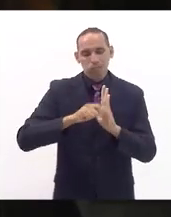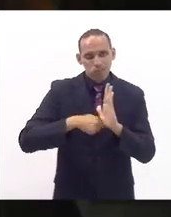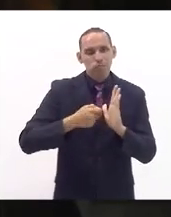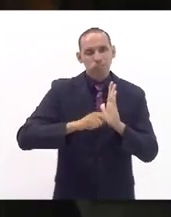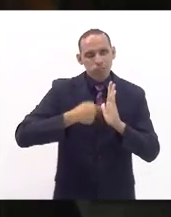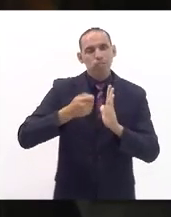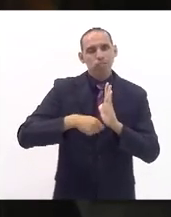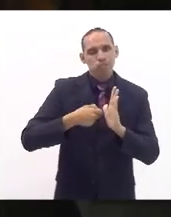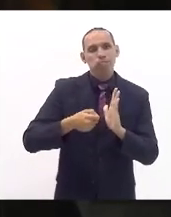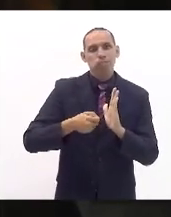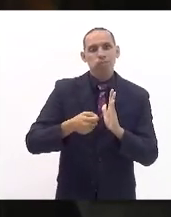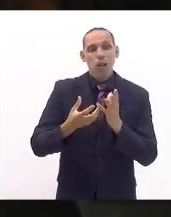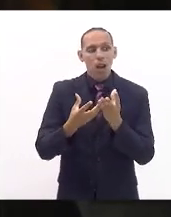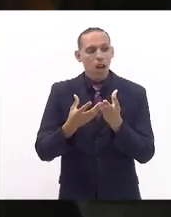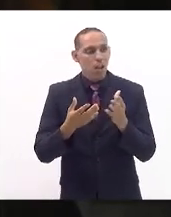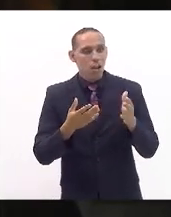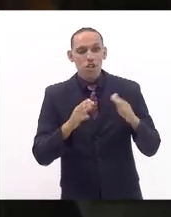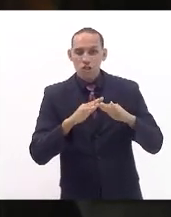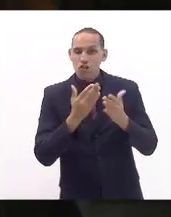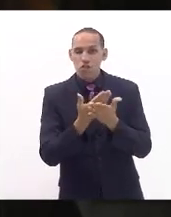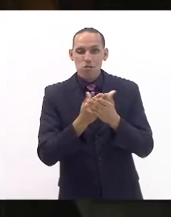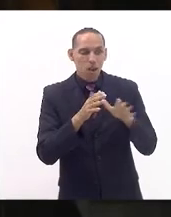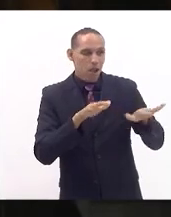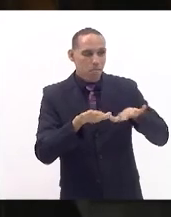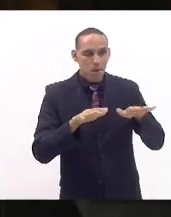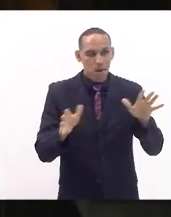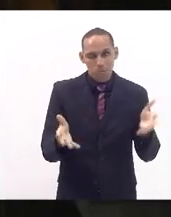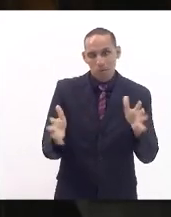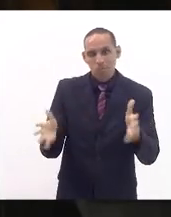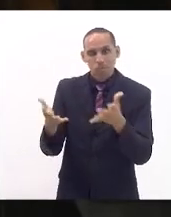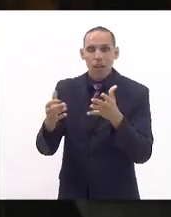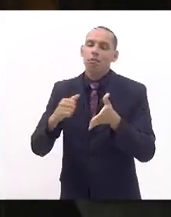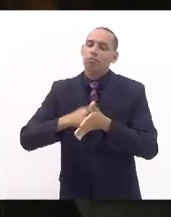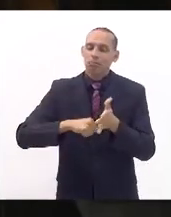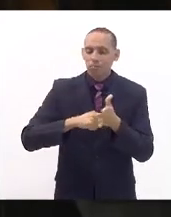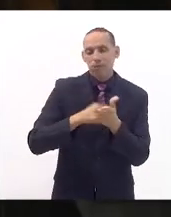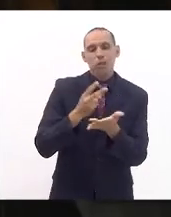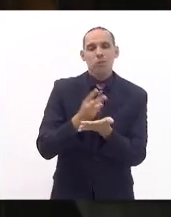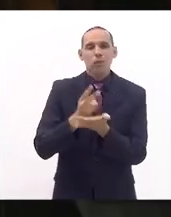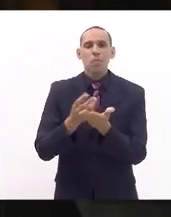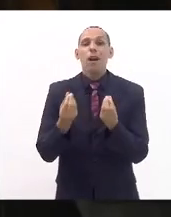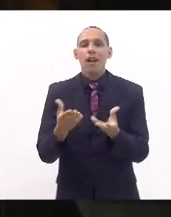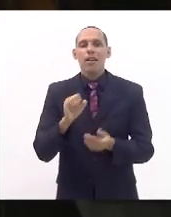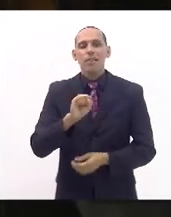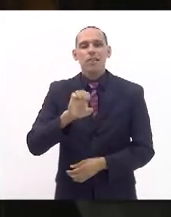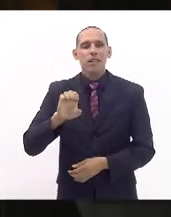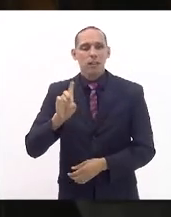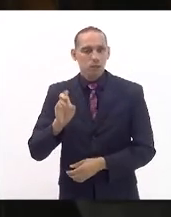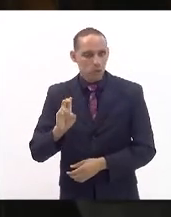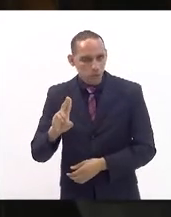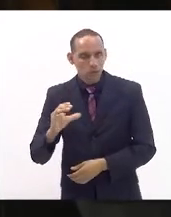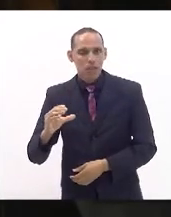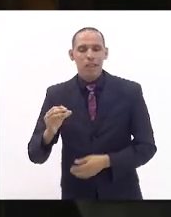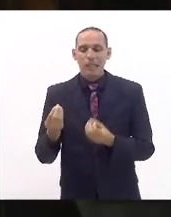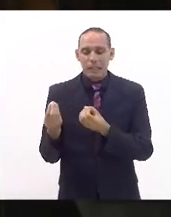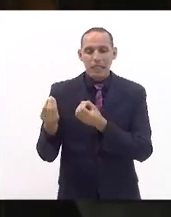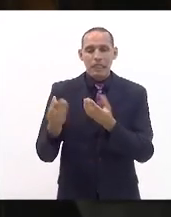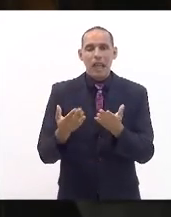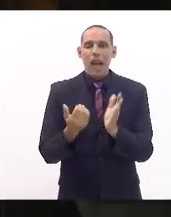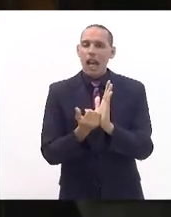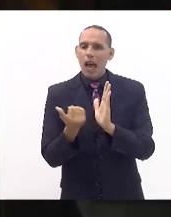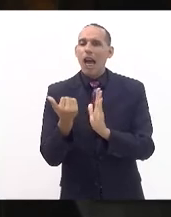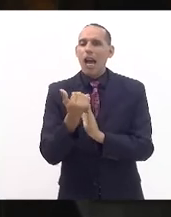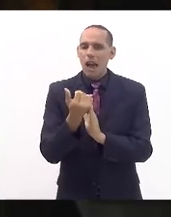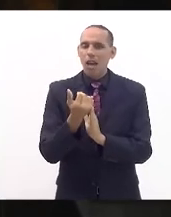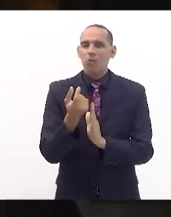a mobilização nas escolas, a luta continua para que a Secretaria de Educação dê um aumento